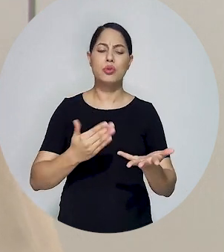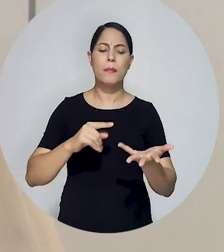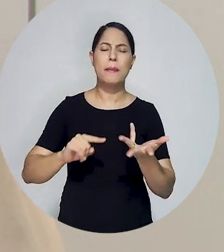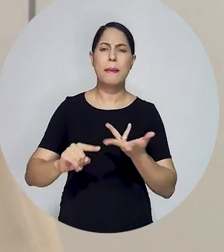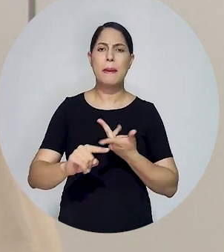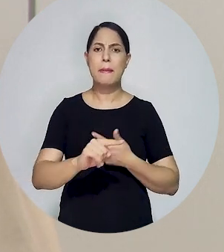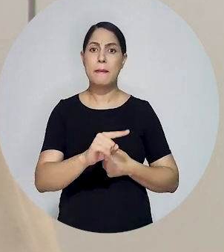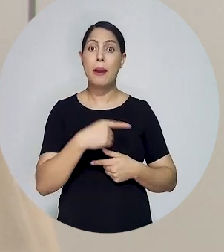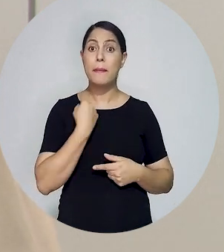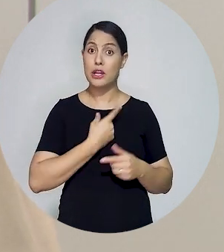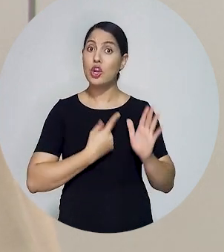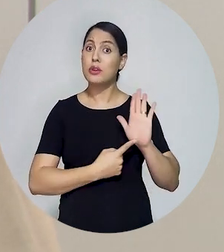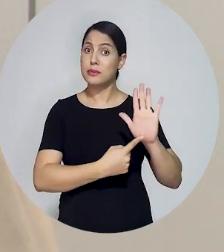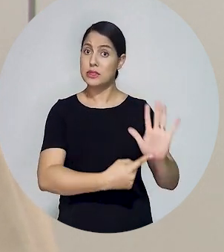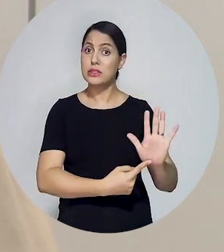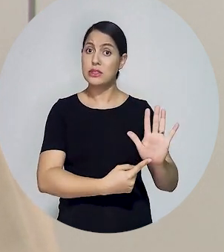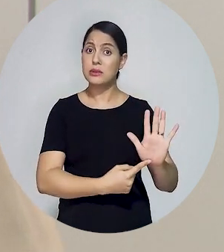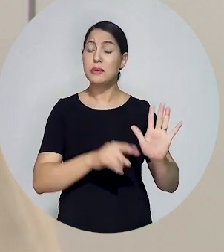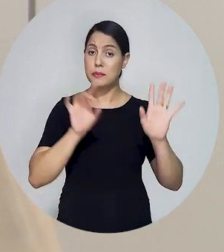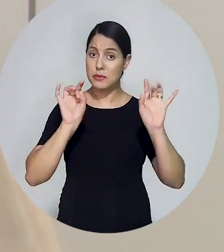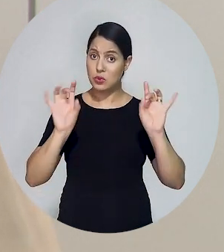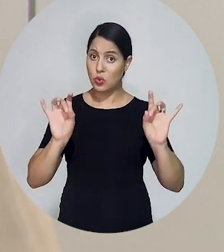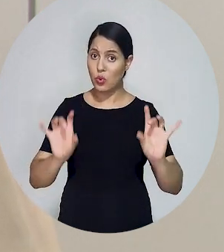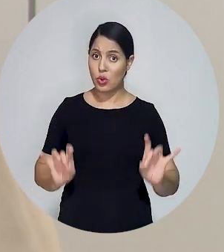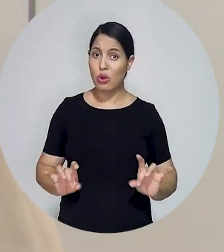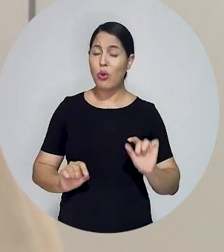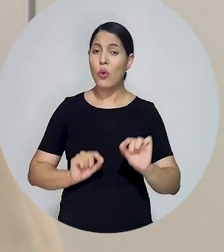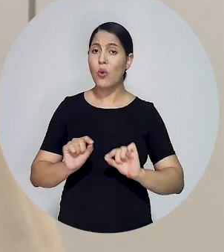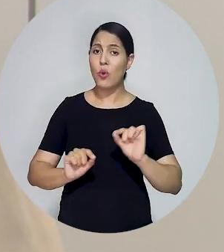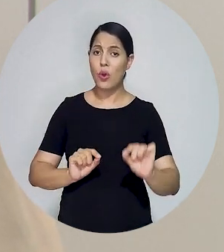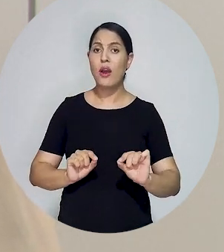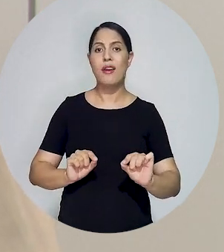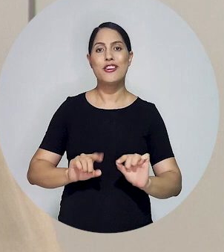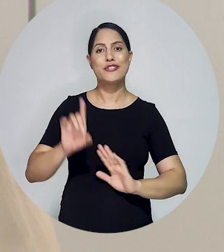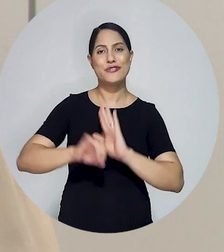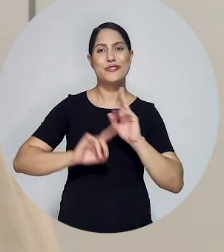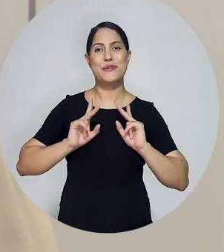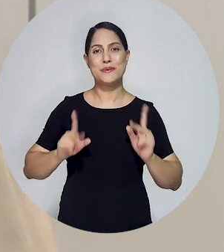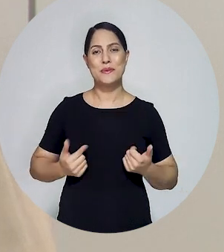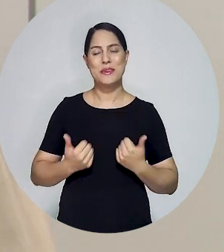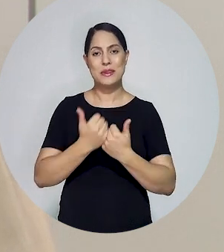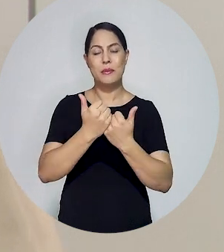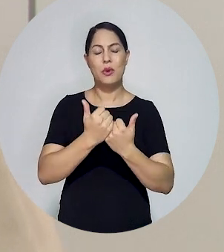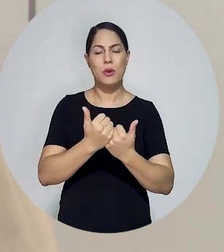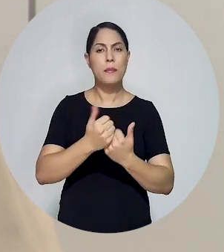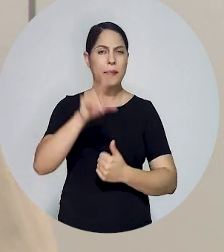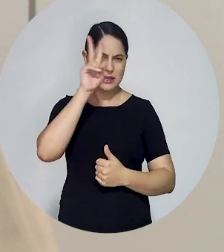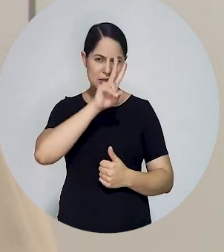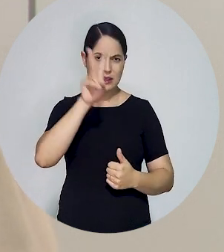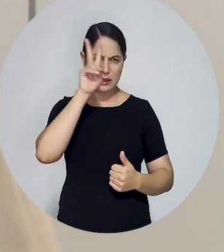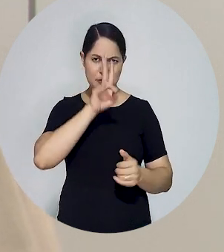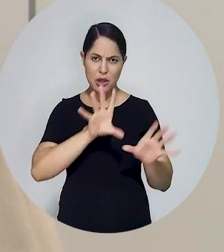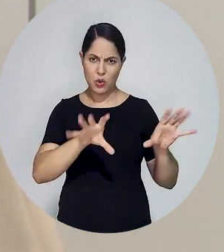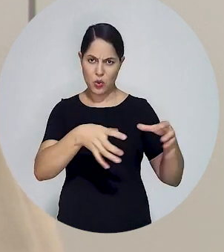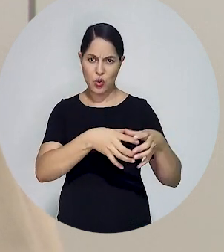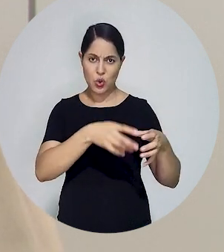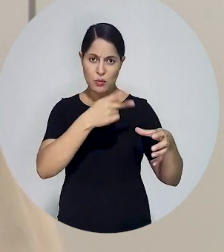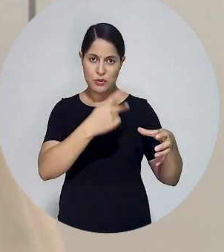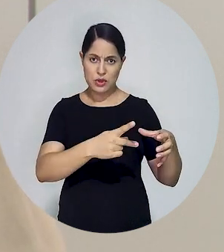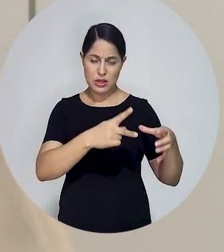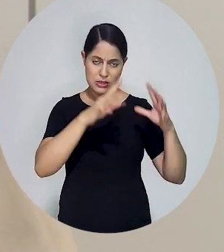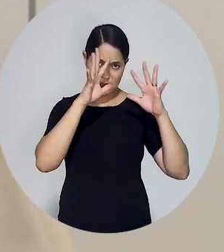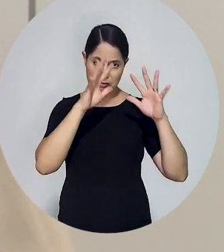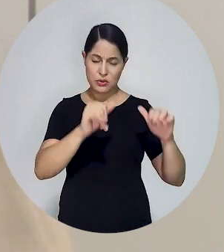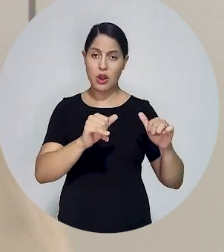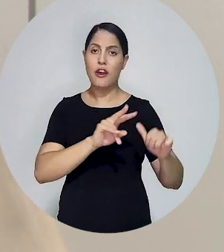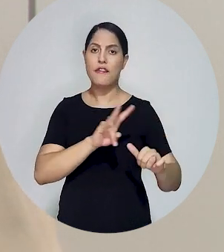em relação ao Programa Nacional de Proteção aos Defensores e Defensoras de Direitos Humanos. É importante lembrar que a